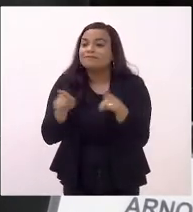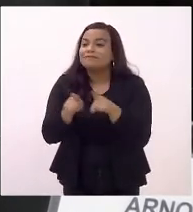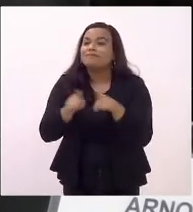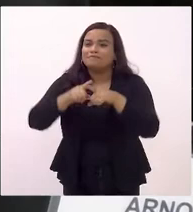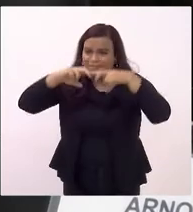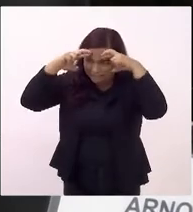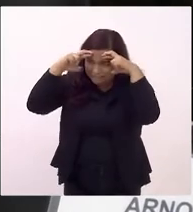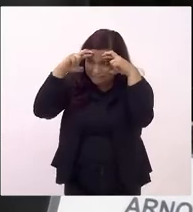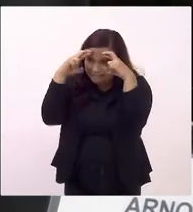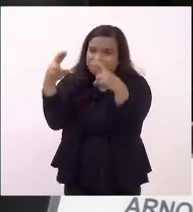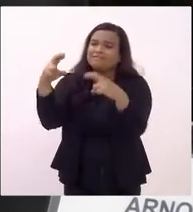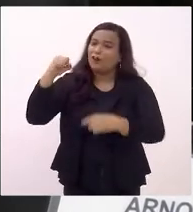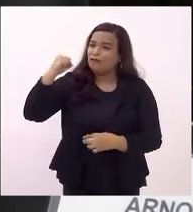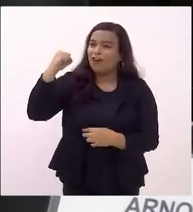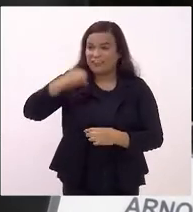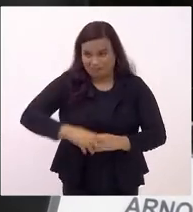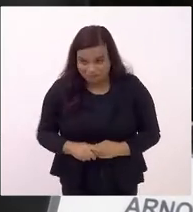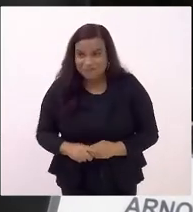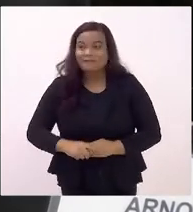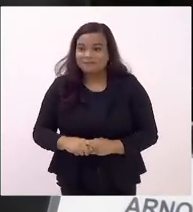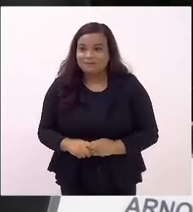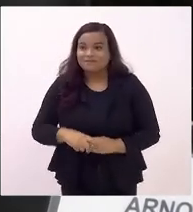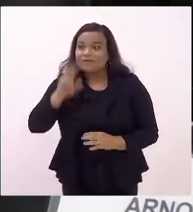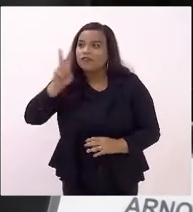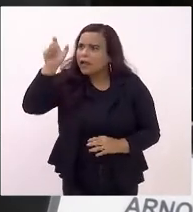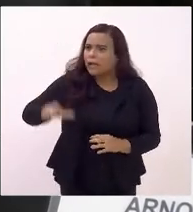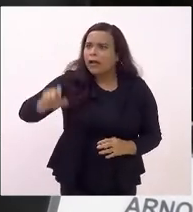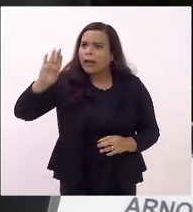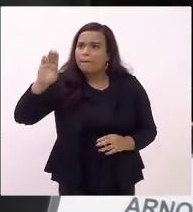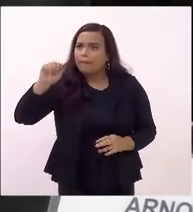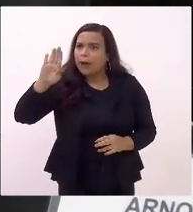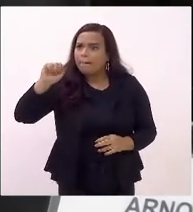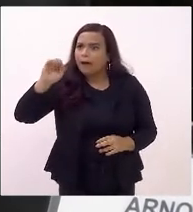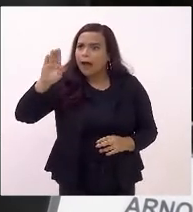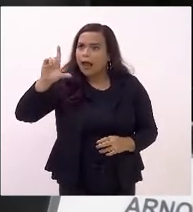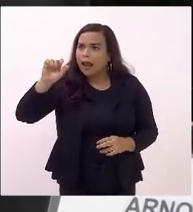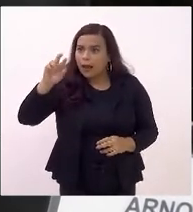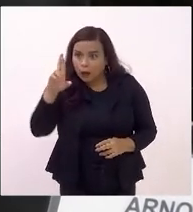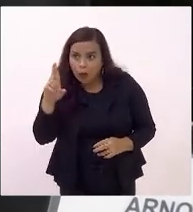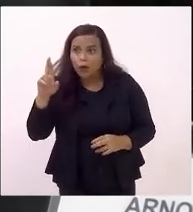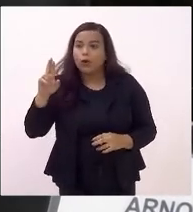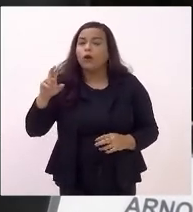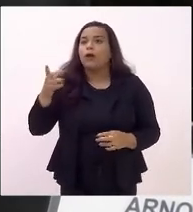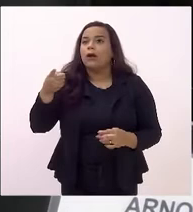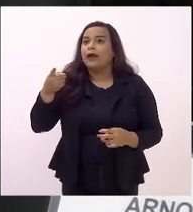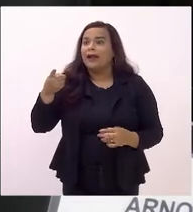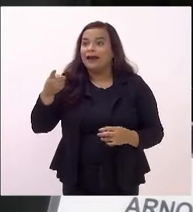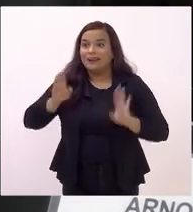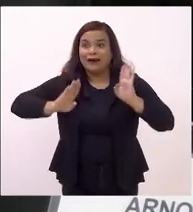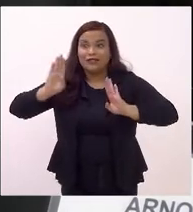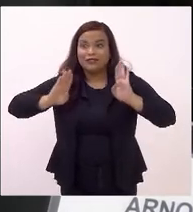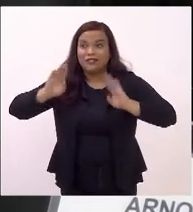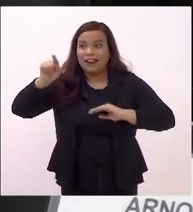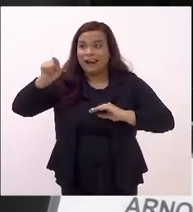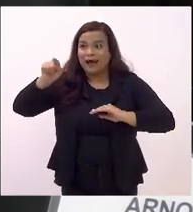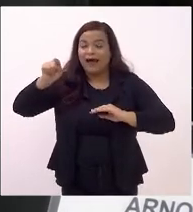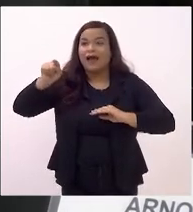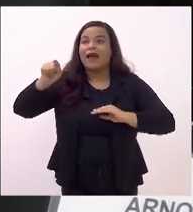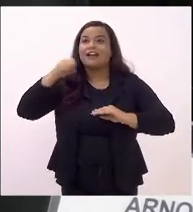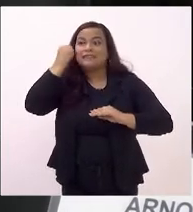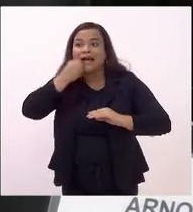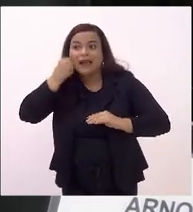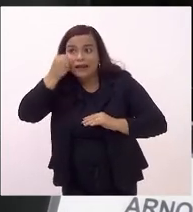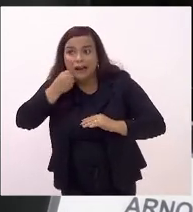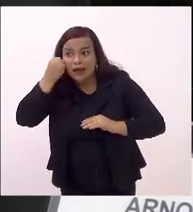infinitos. Ver o Babalaô Ivanir dos Santos, candidato ao Senado Federal,